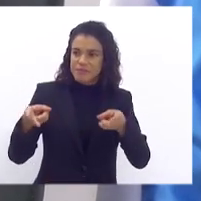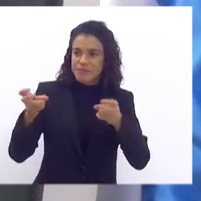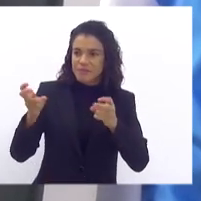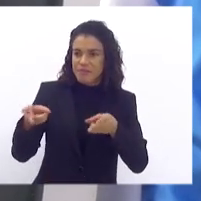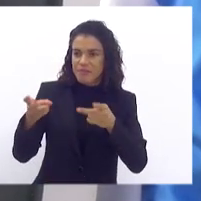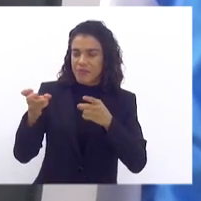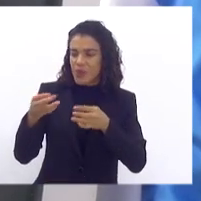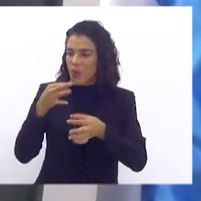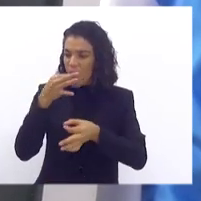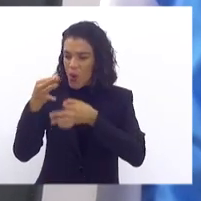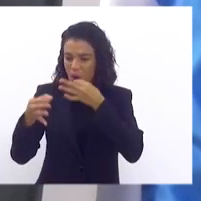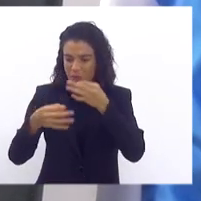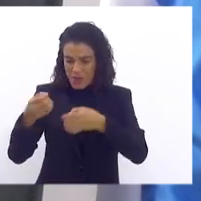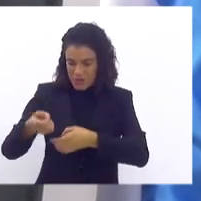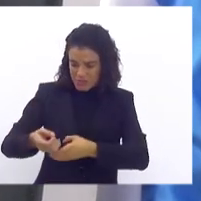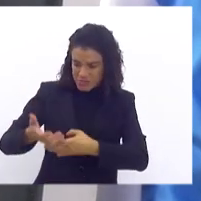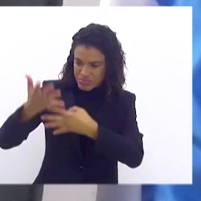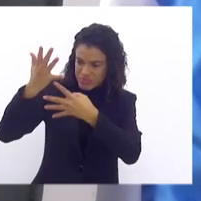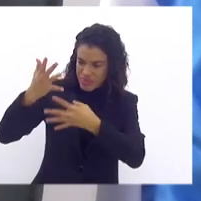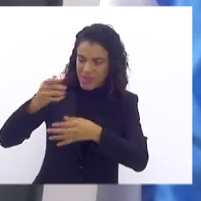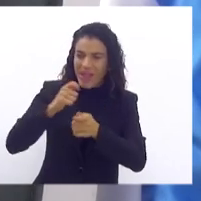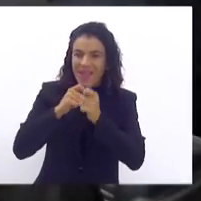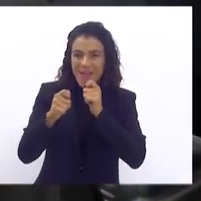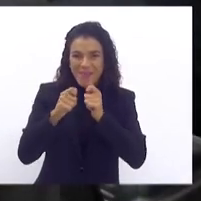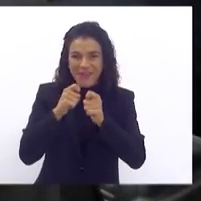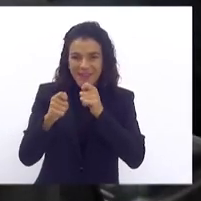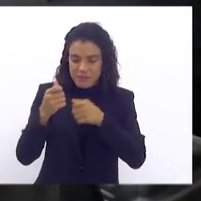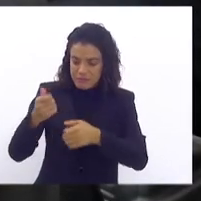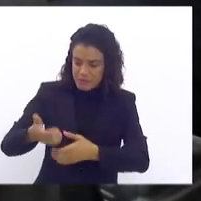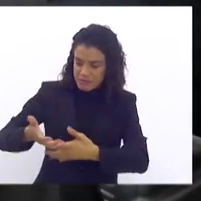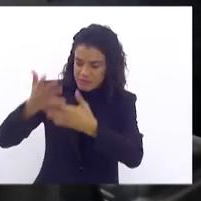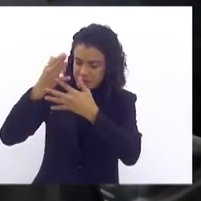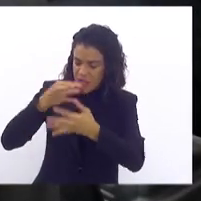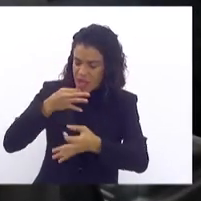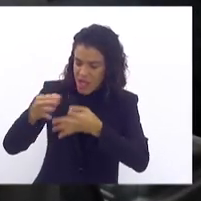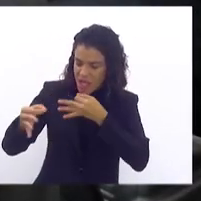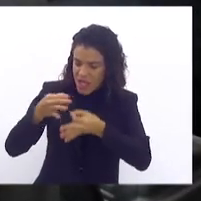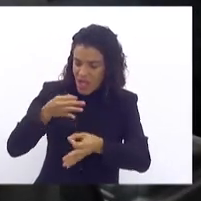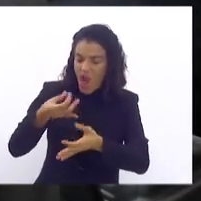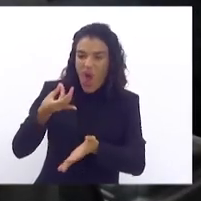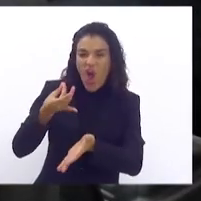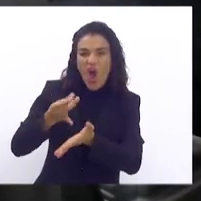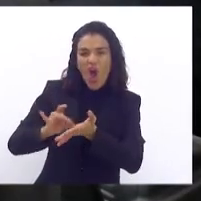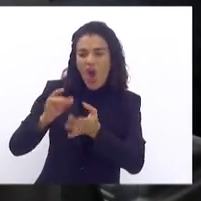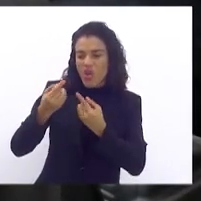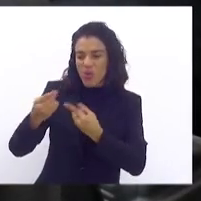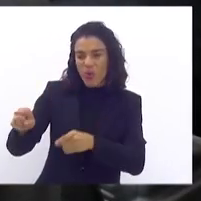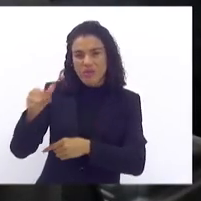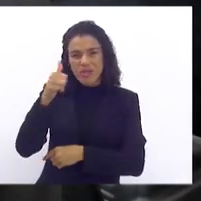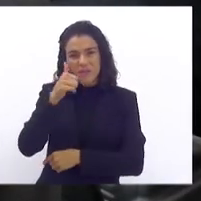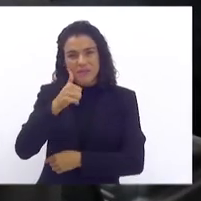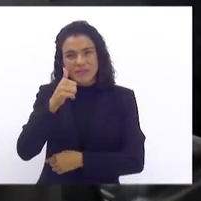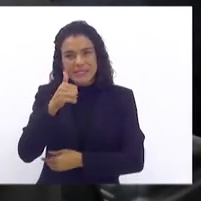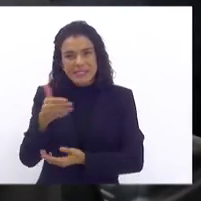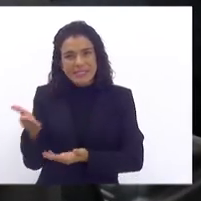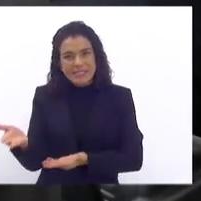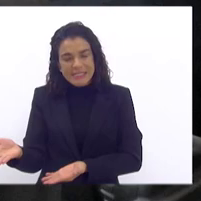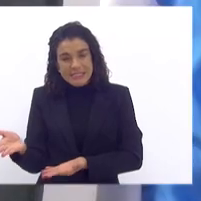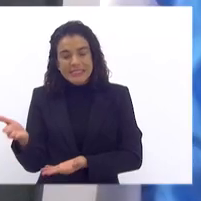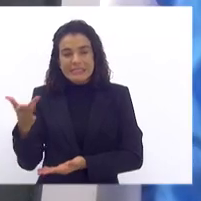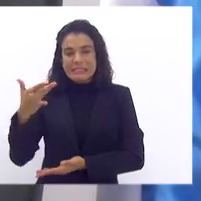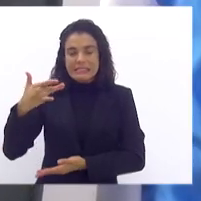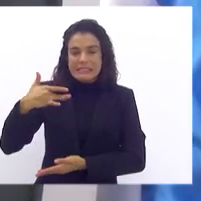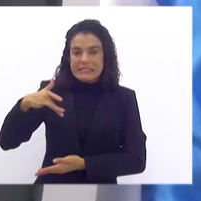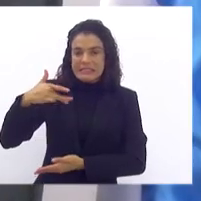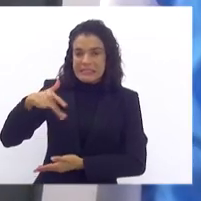nos comentários das reportagens, né, o quanto havia um ódio dirigido àquela menina, né, e,